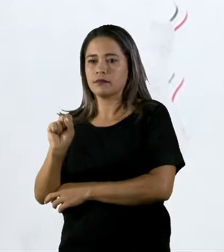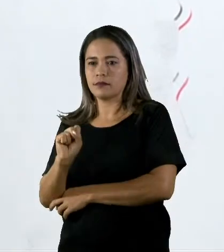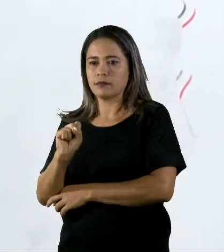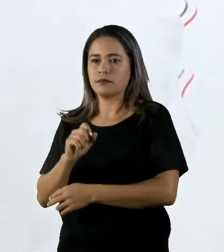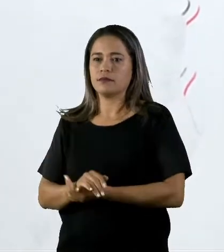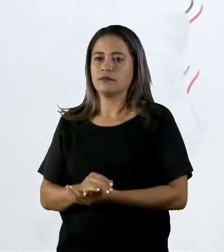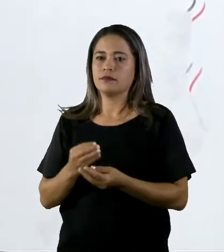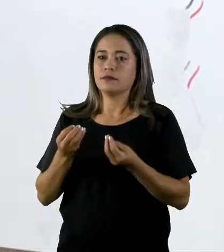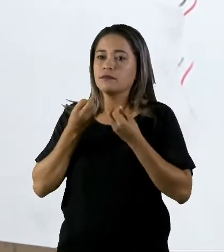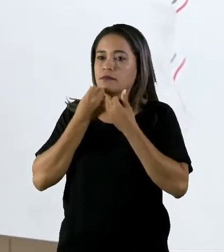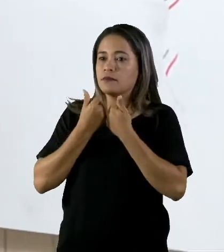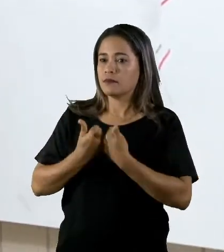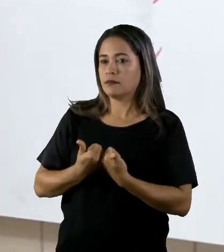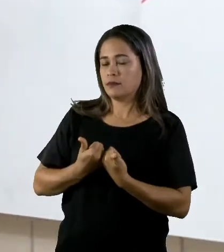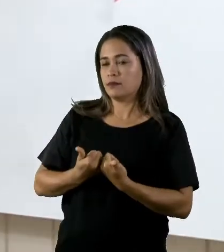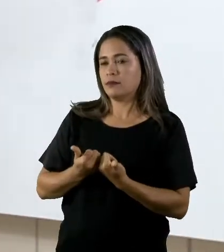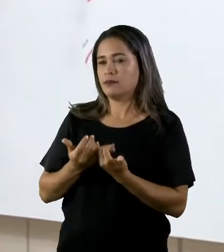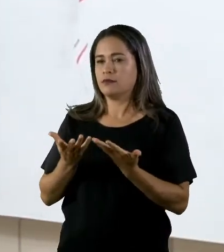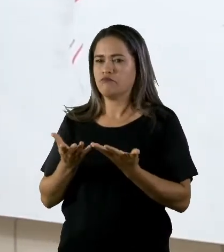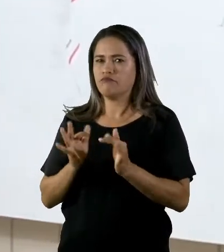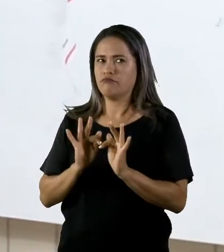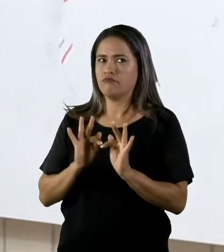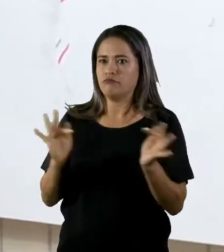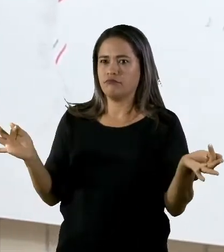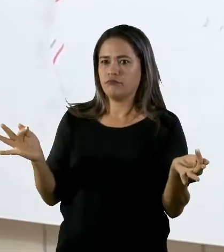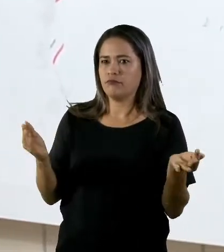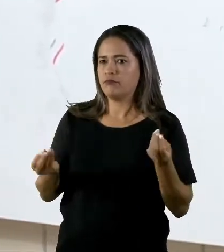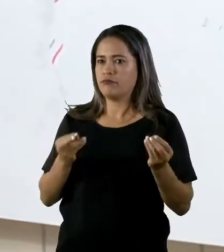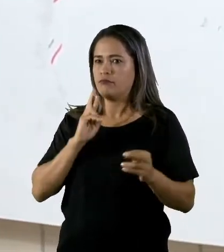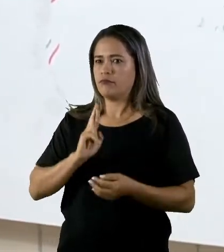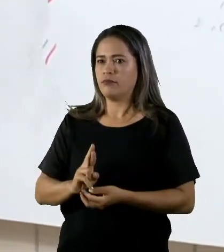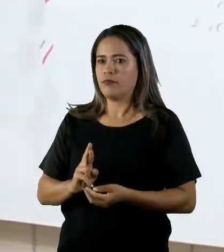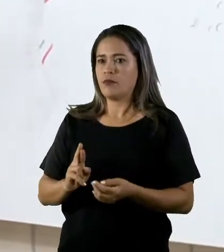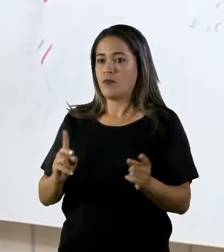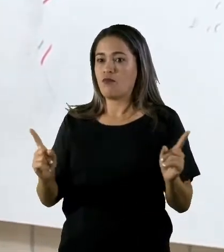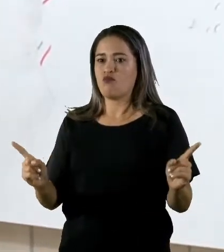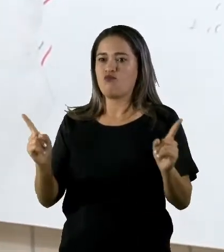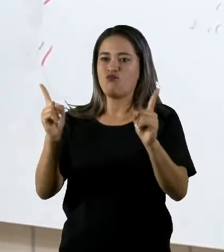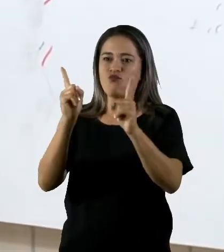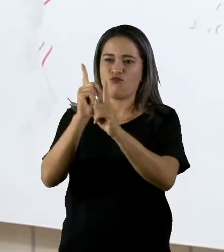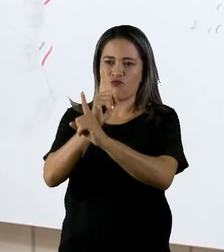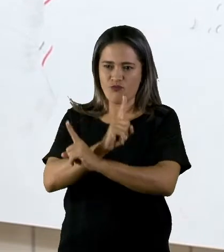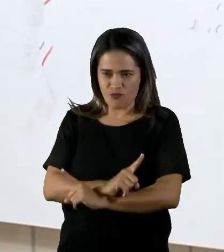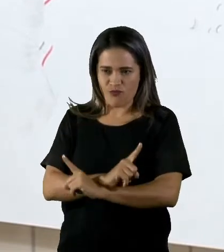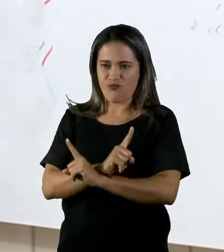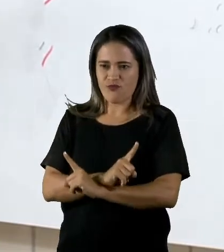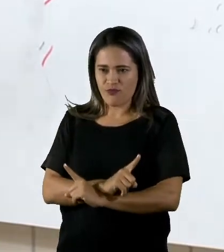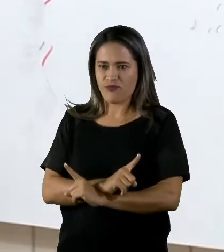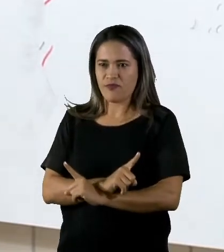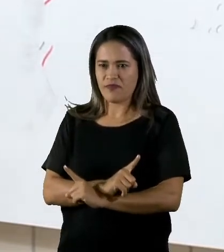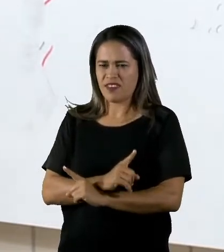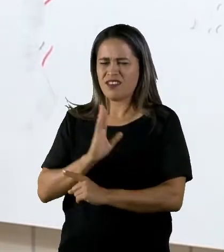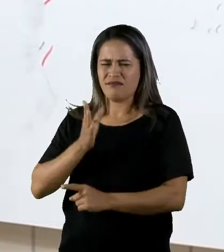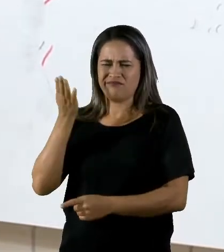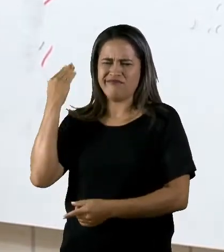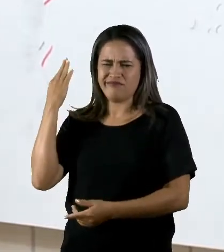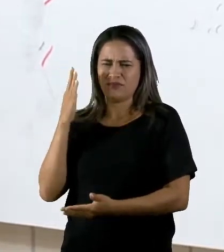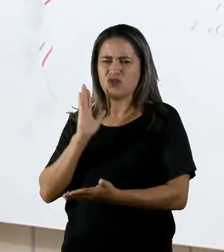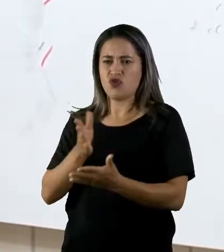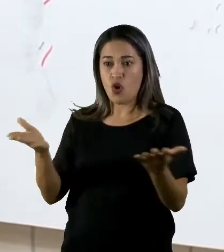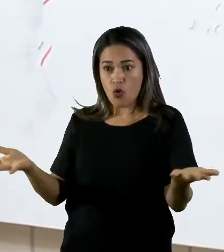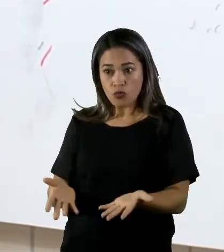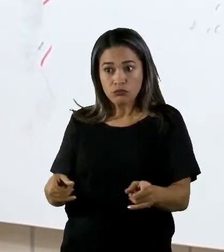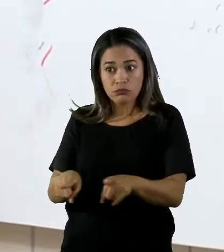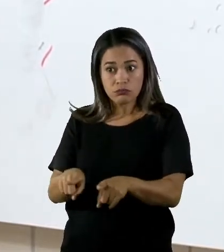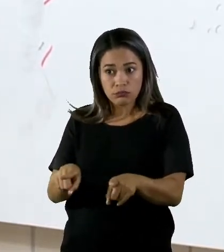eu devo resolver esse tipo de equação? Simples, operações inversas. Já fizemos, aplicamos em várias equações aqui hoje. E